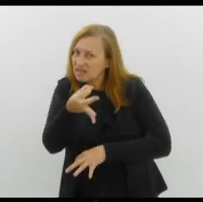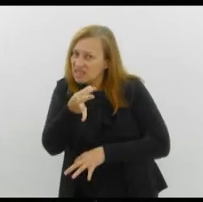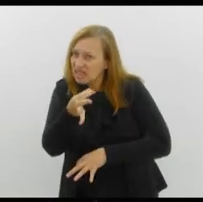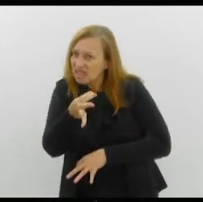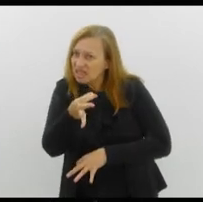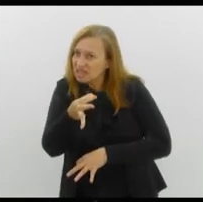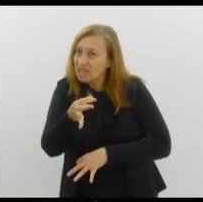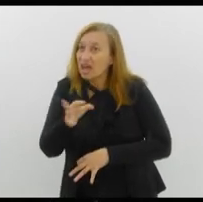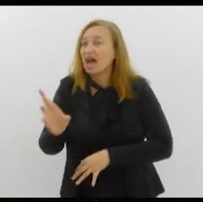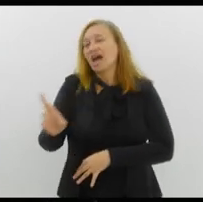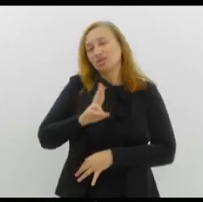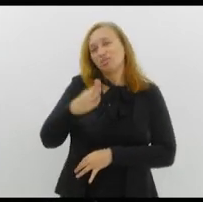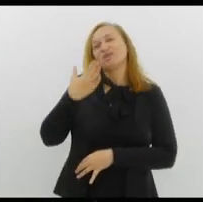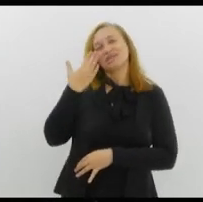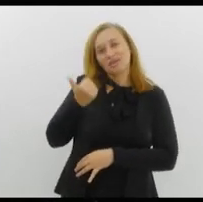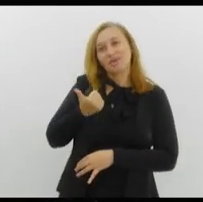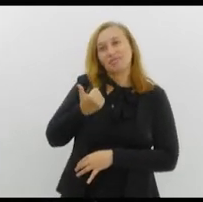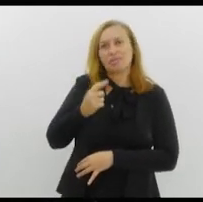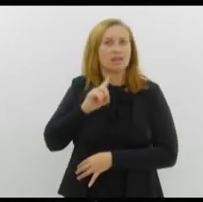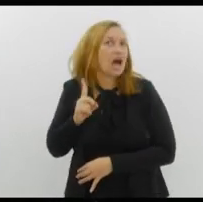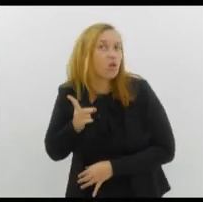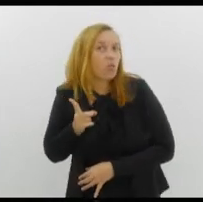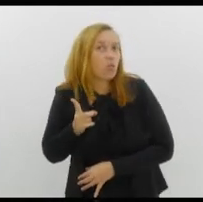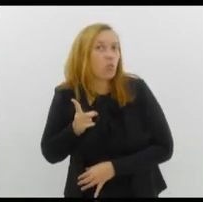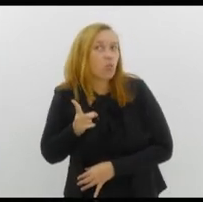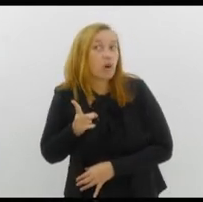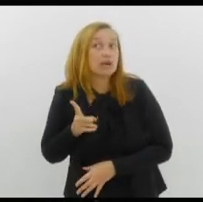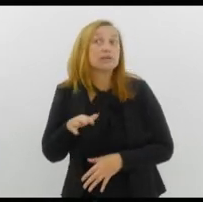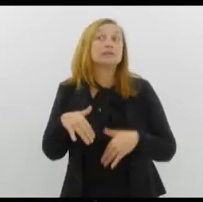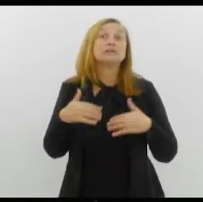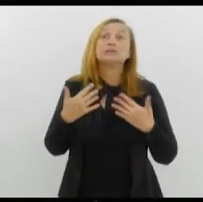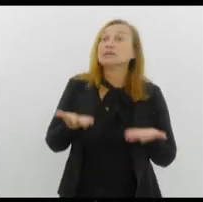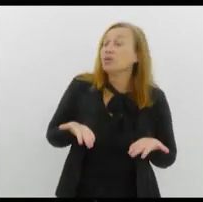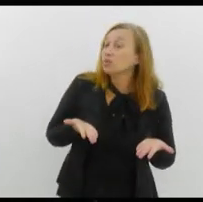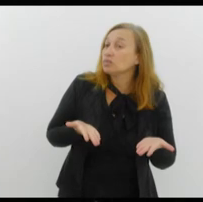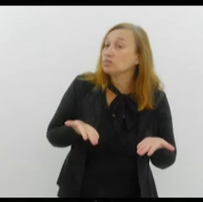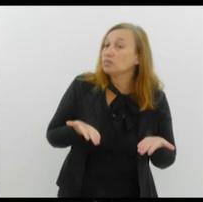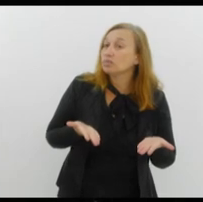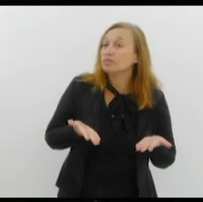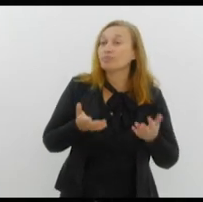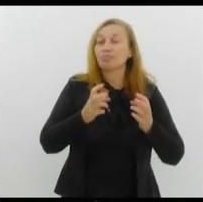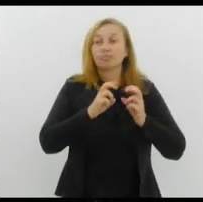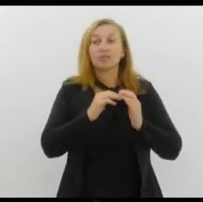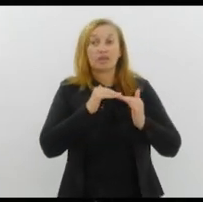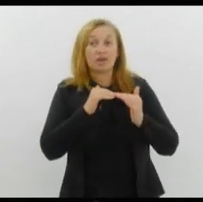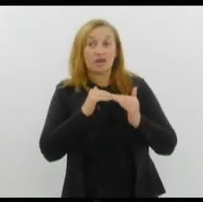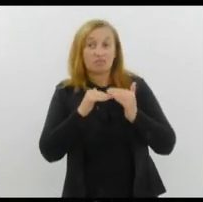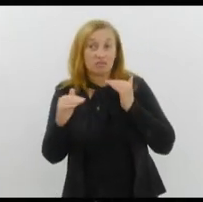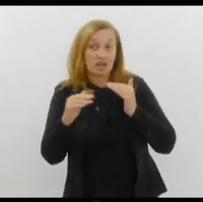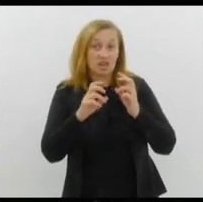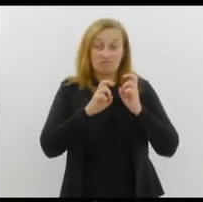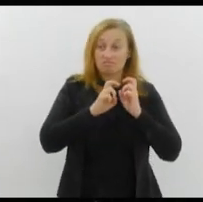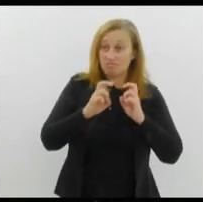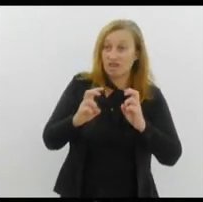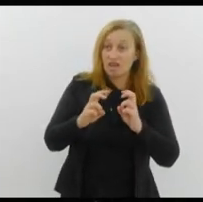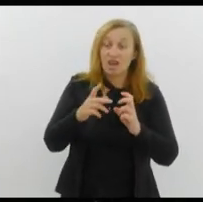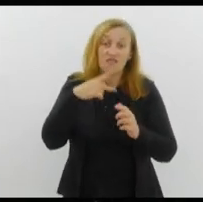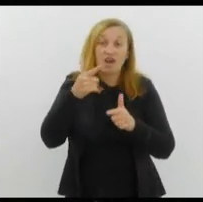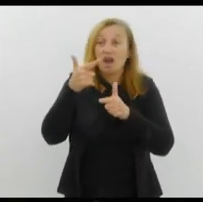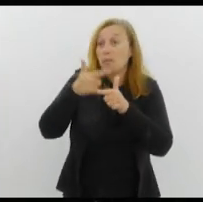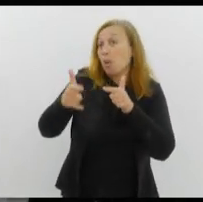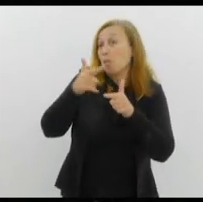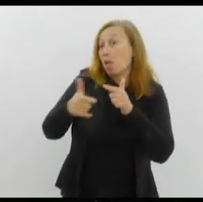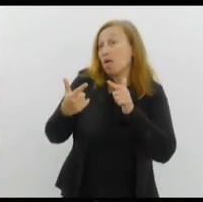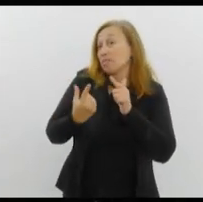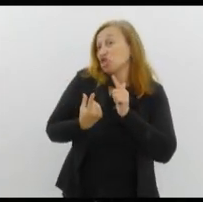Bom, a resposta a gente sabe, é não. Ou seja, a Supervia, por um lado, alega problemas